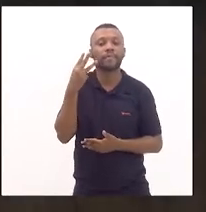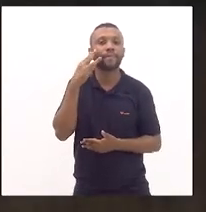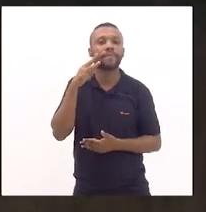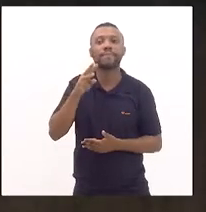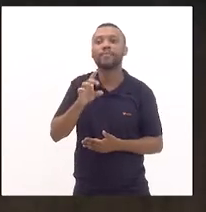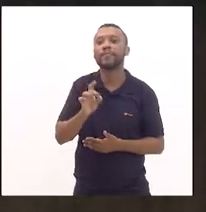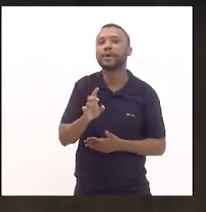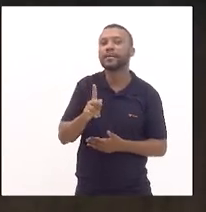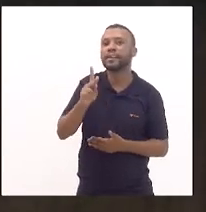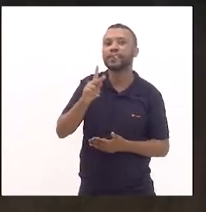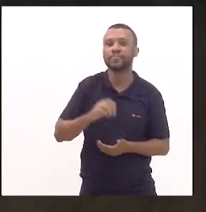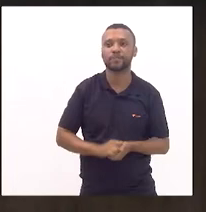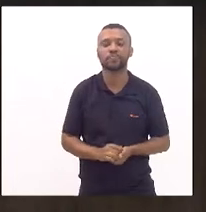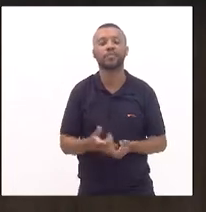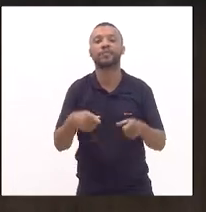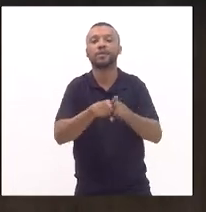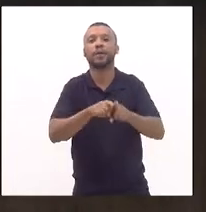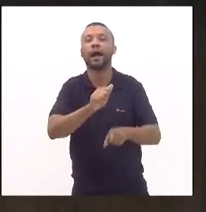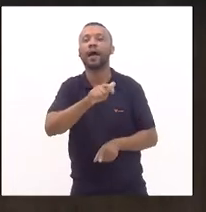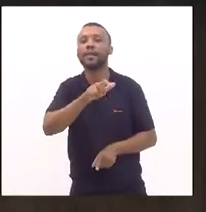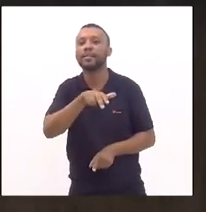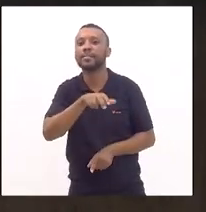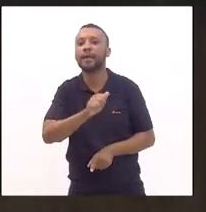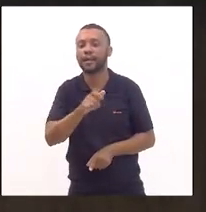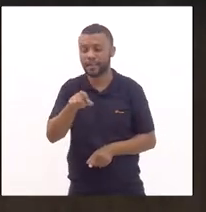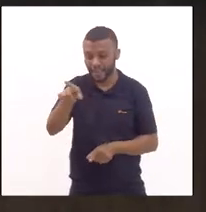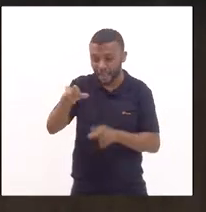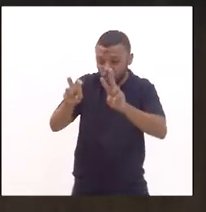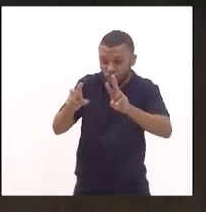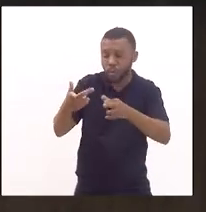projeto é o dos catadores? Alana Passos também. André, é dos catadores esse?